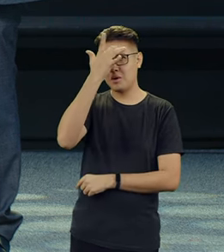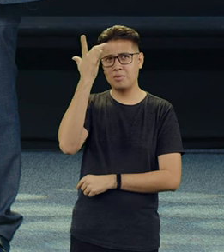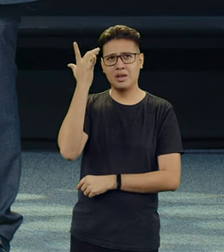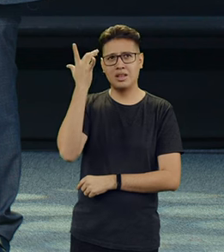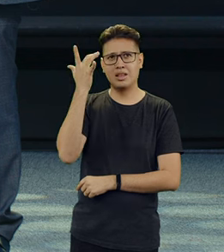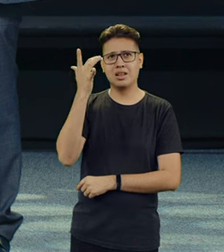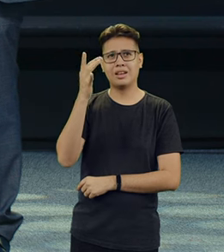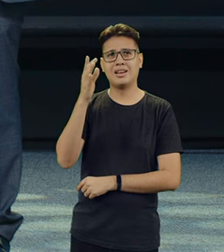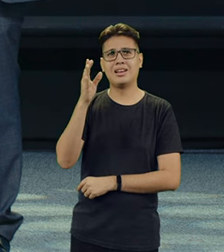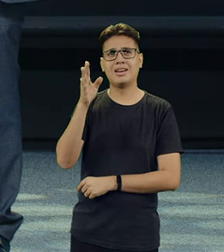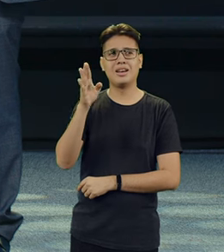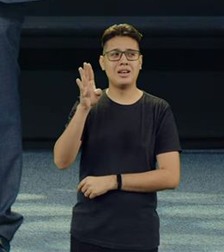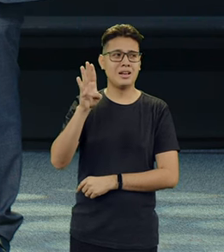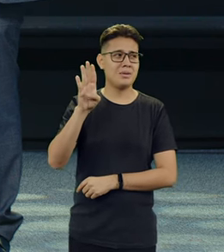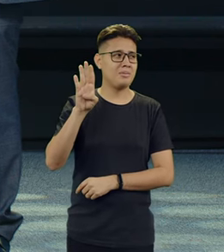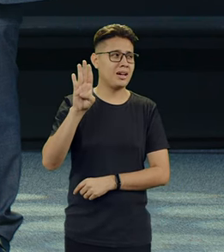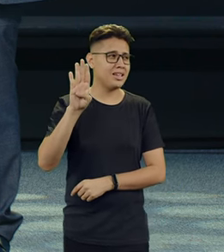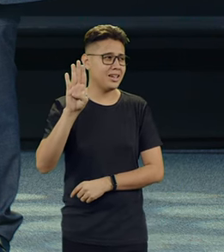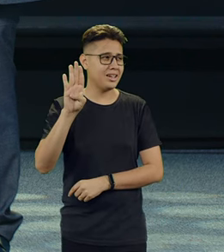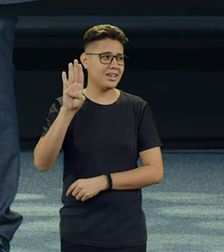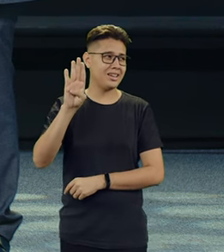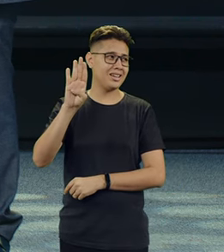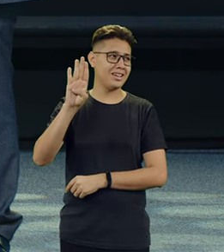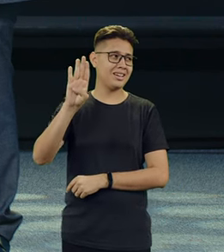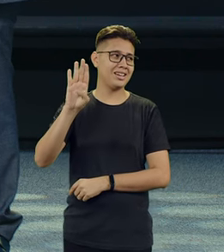de baiano aqui, vai ter um monte, né?